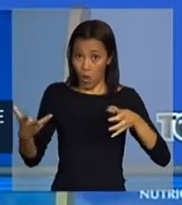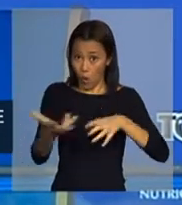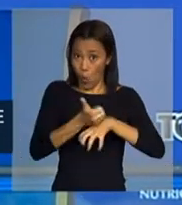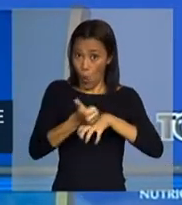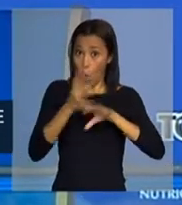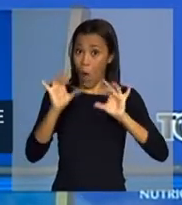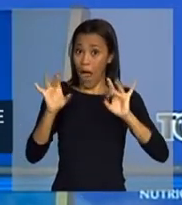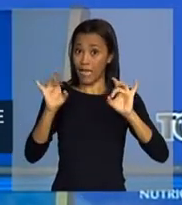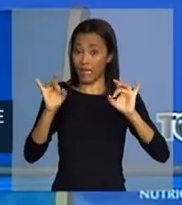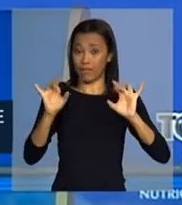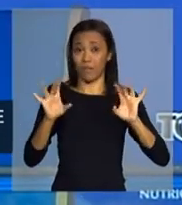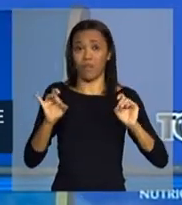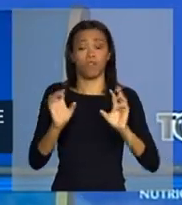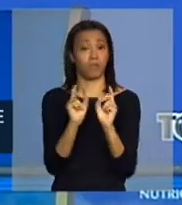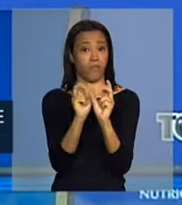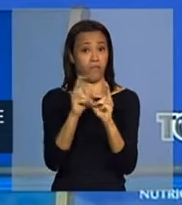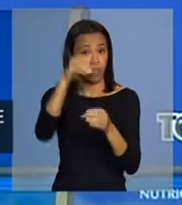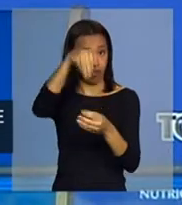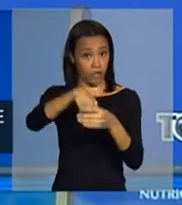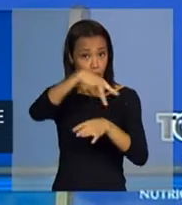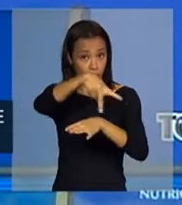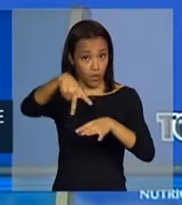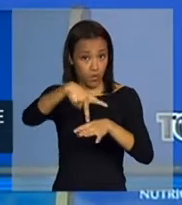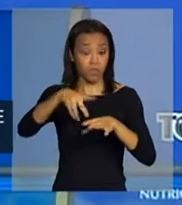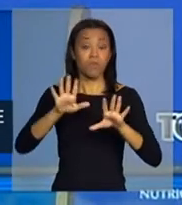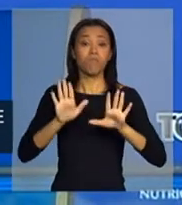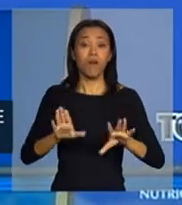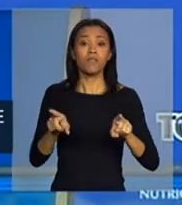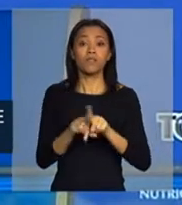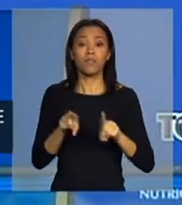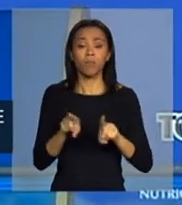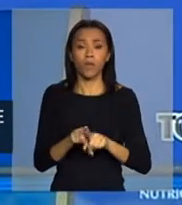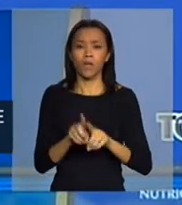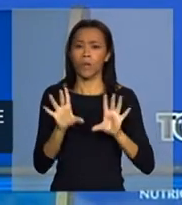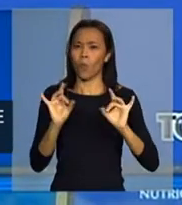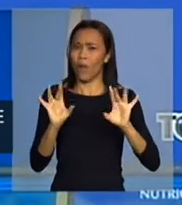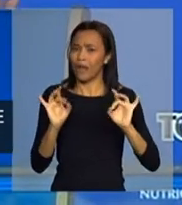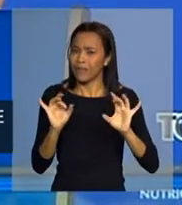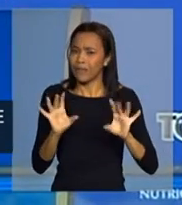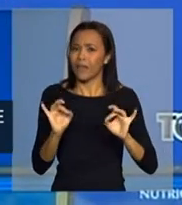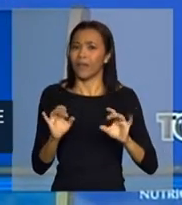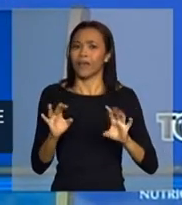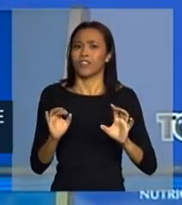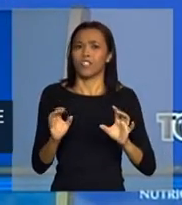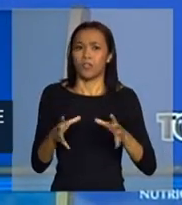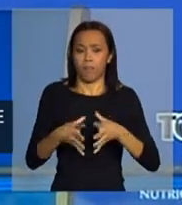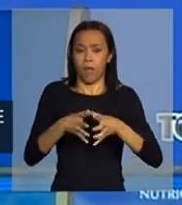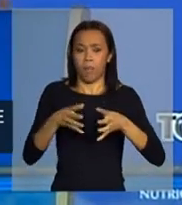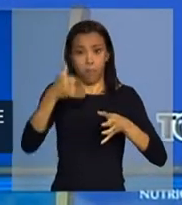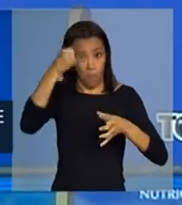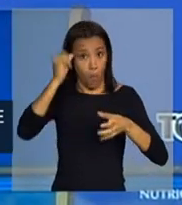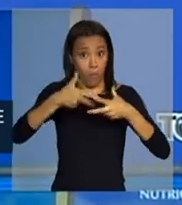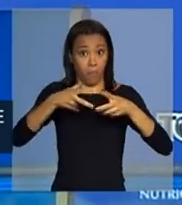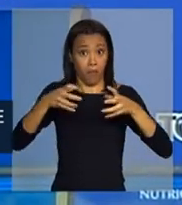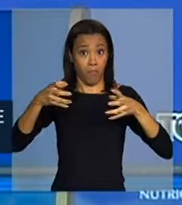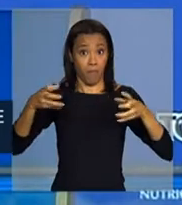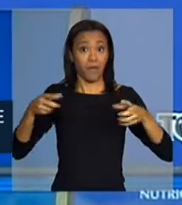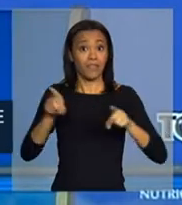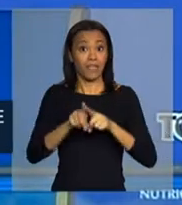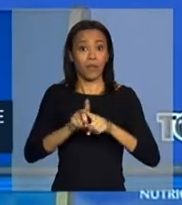mercado interno, mas para a nossa qualidade de produção, o que significa também melhoria da